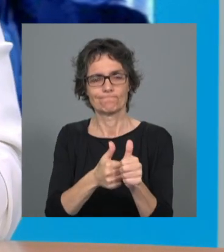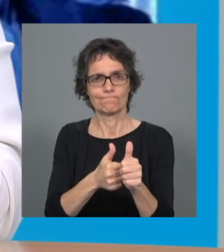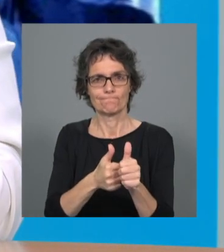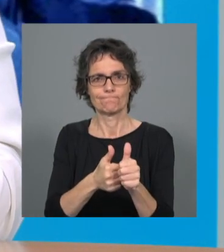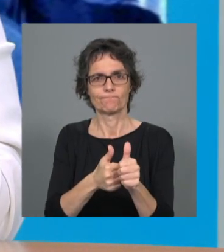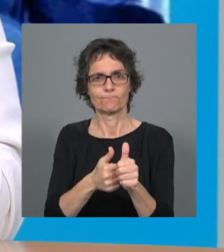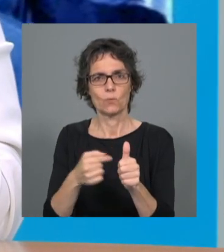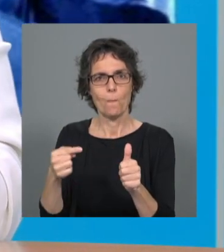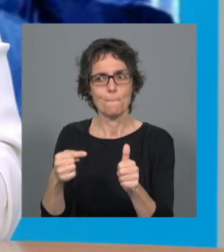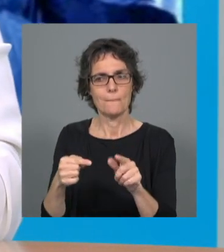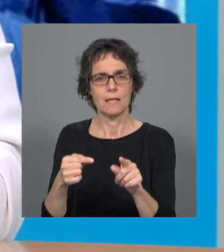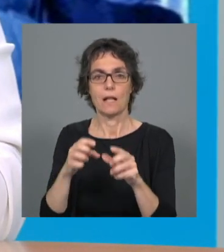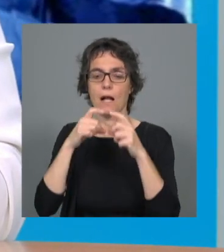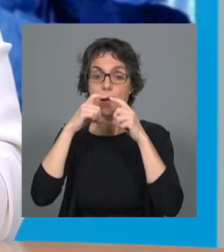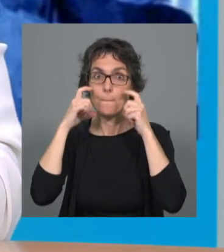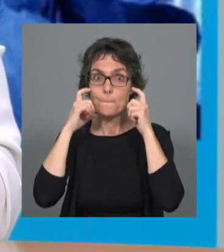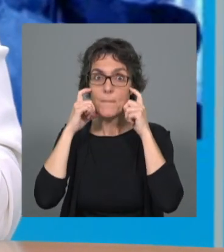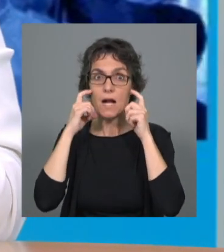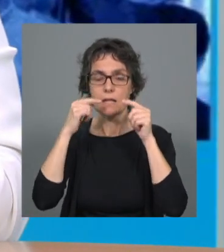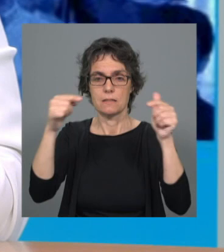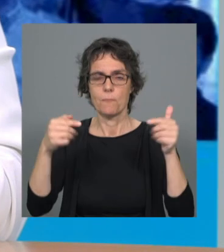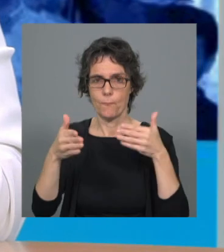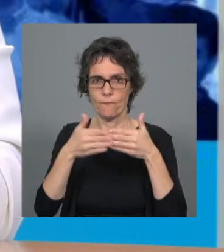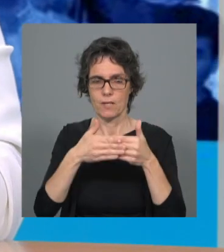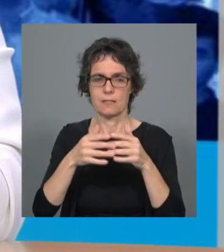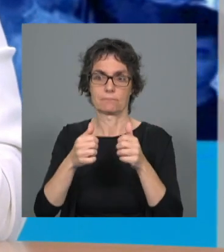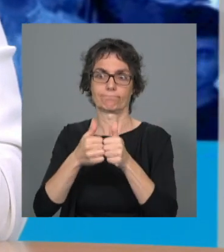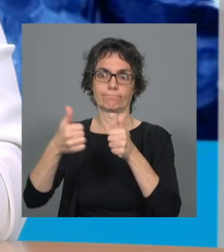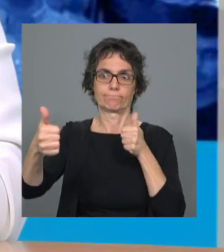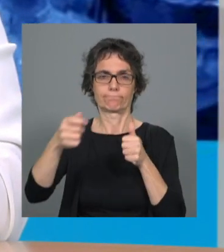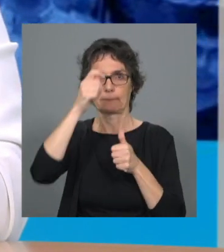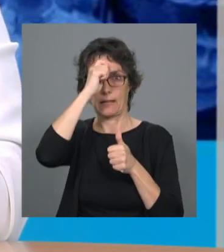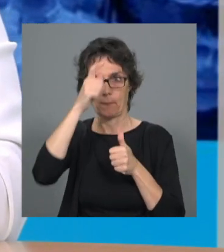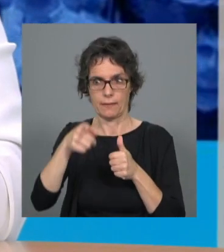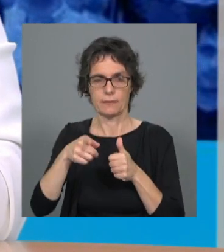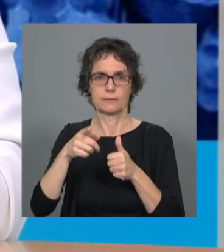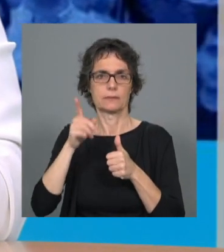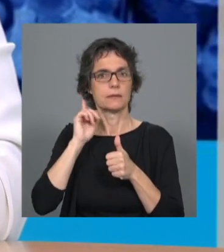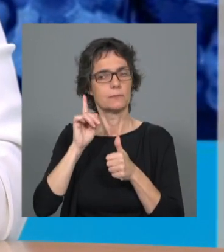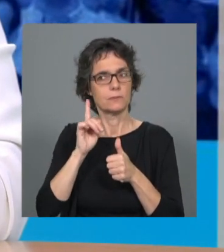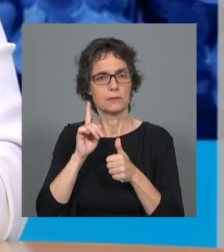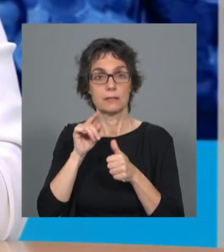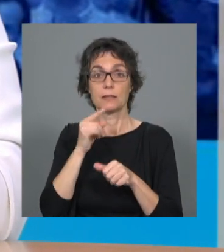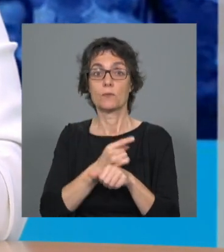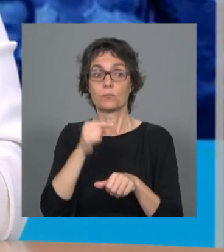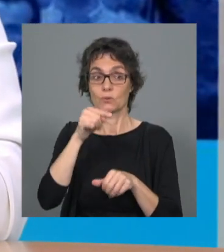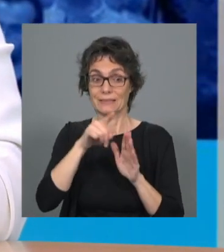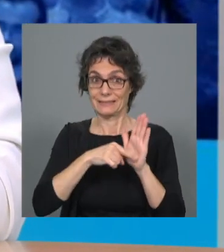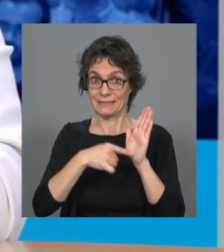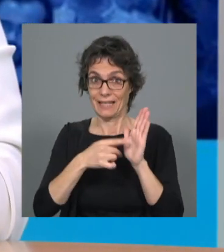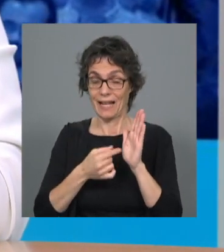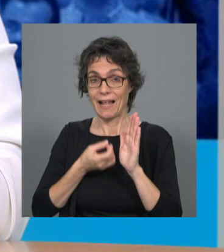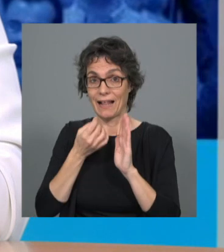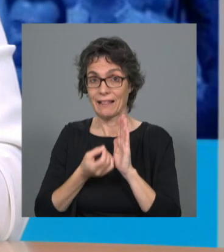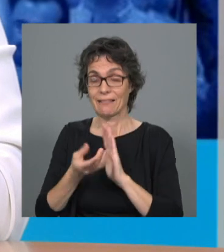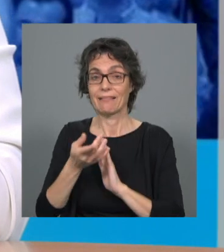de máscara nos espaços fechados, de distanciamento, que são o que permite evitar o